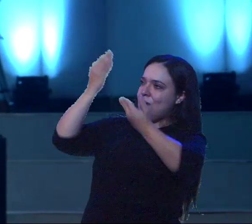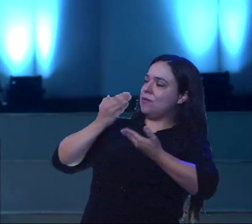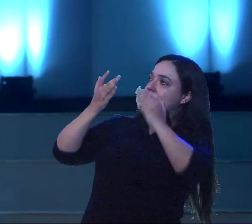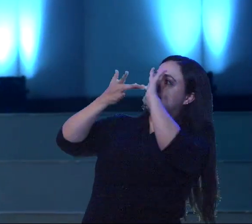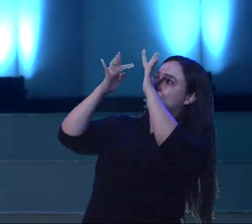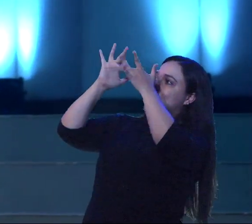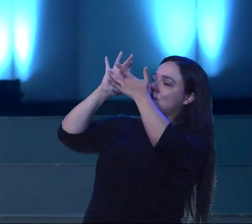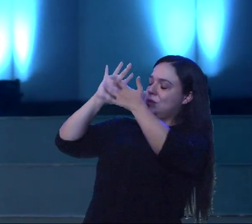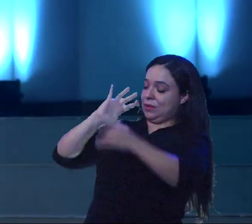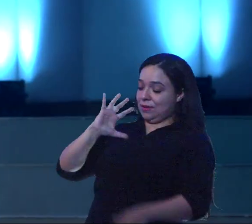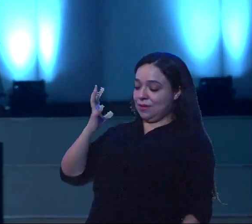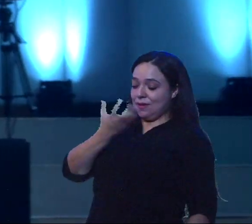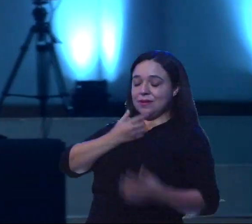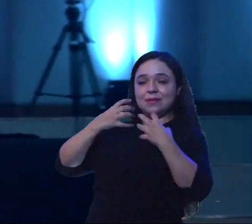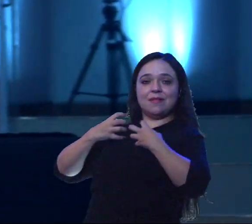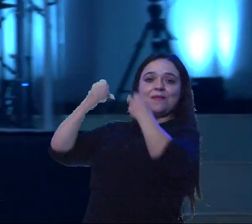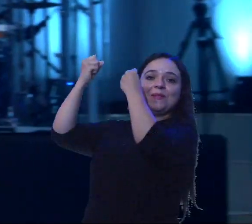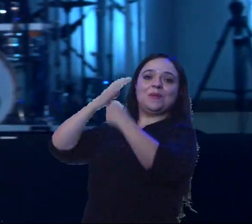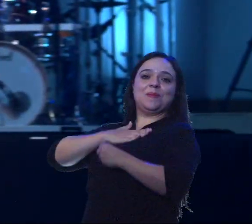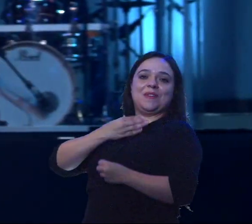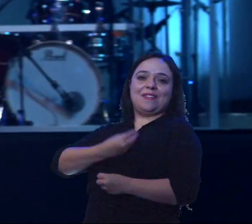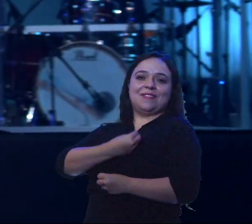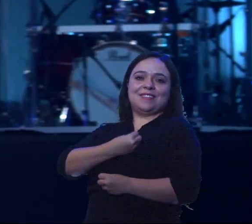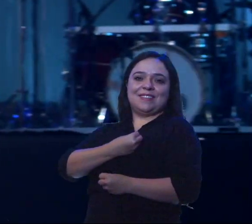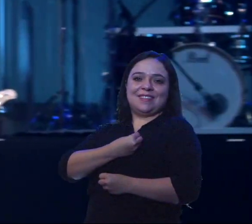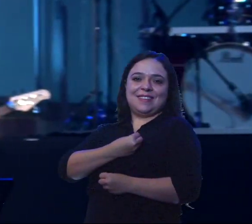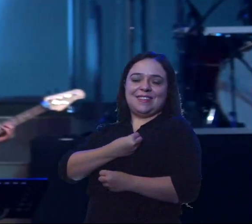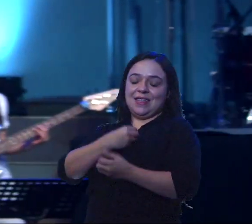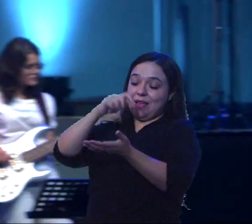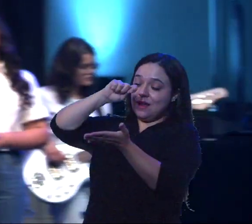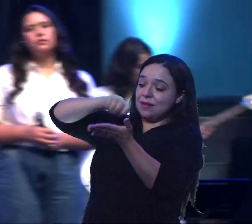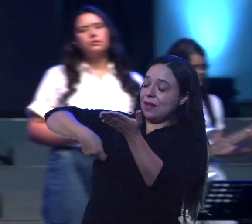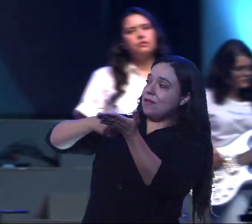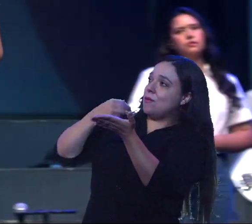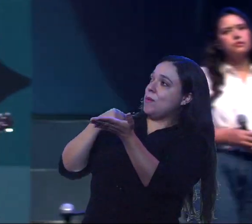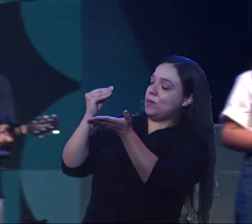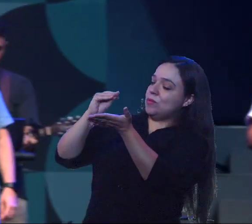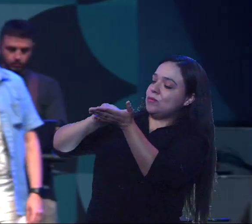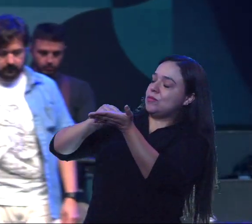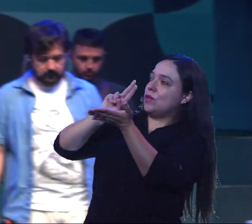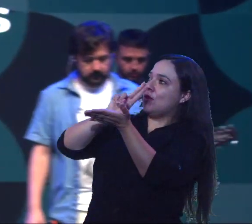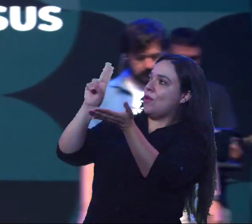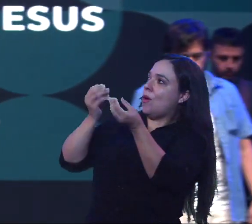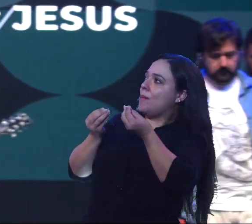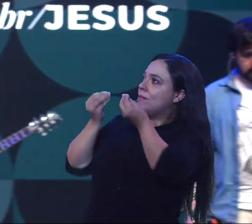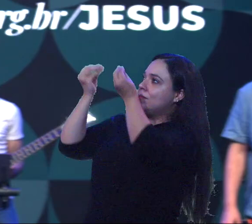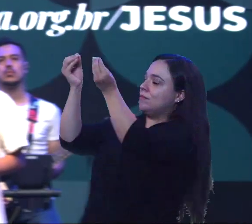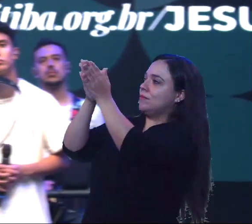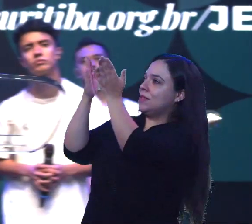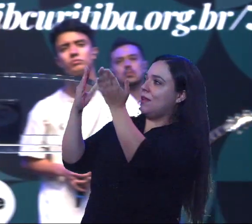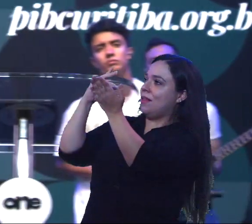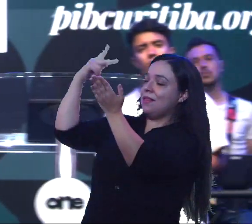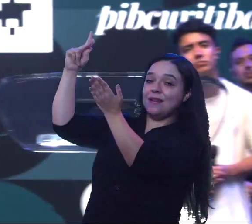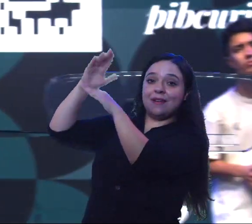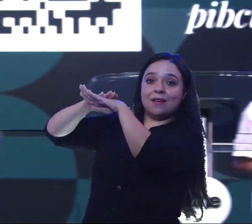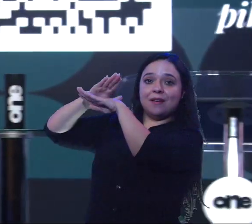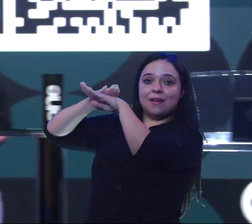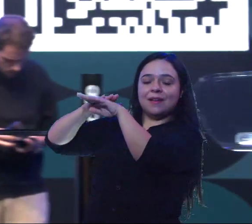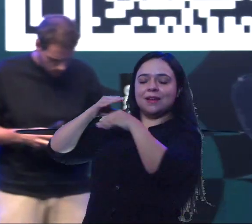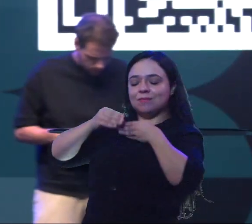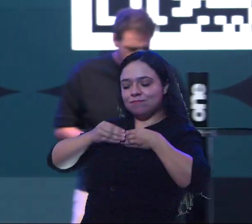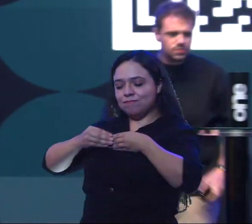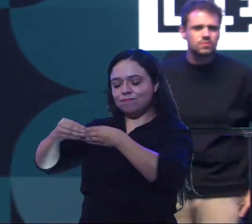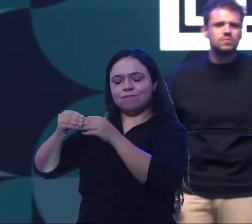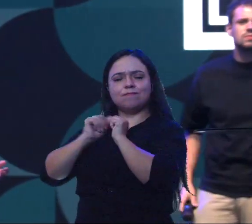Senhor e Salvador da minha vida. Escreve meu nome no livro da vida, para que eu nunca mais ande sozinho e possa andar sempre acompanhado pelo Senhor, pela